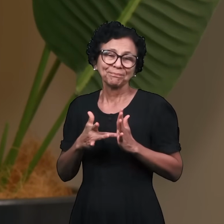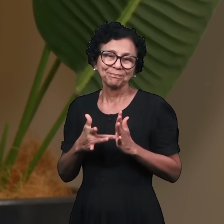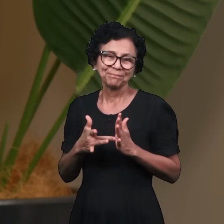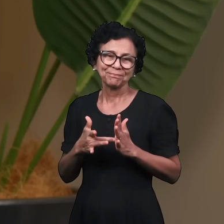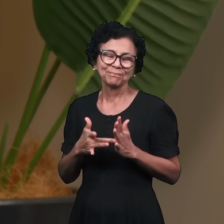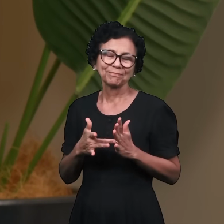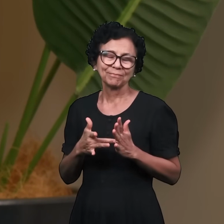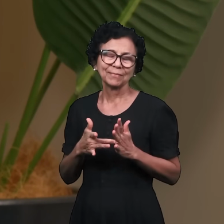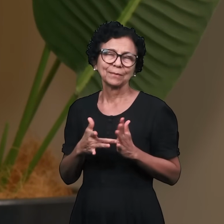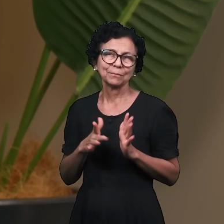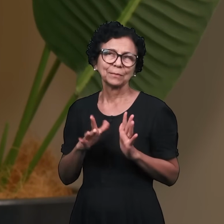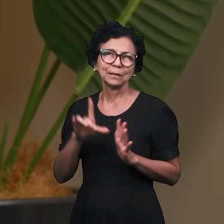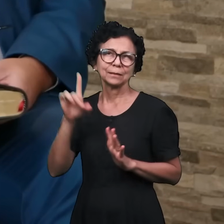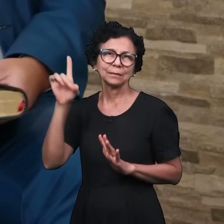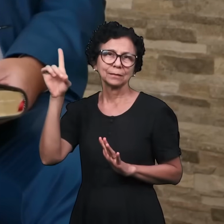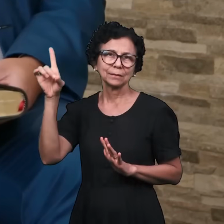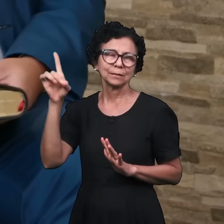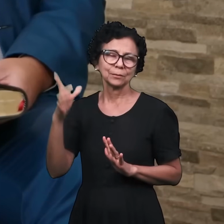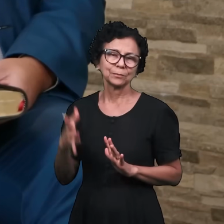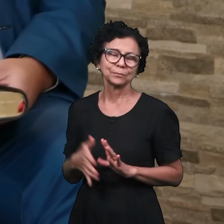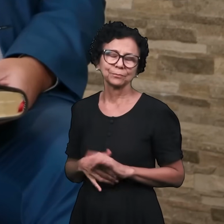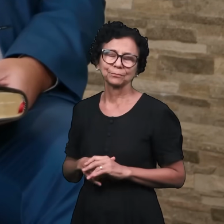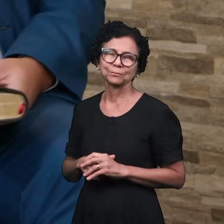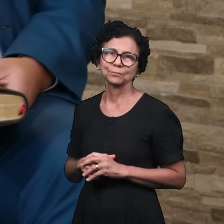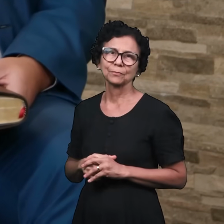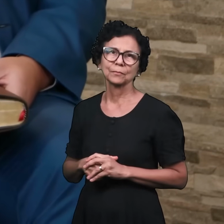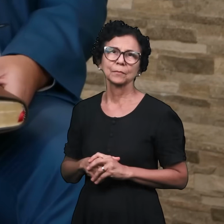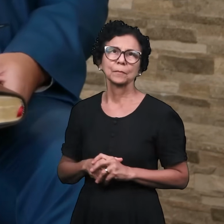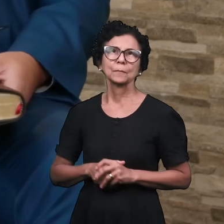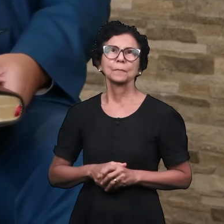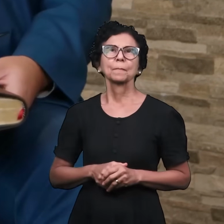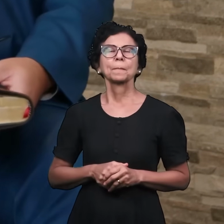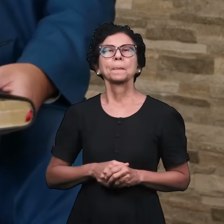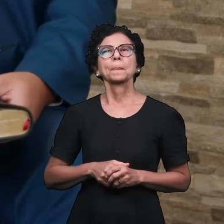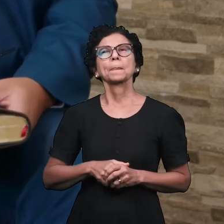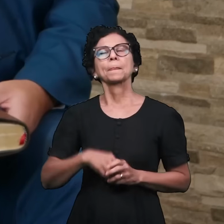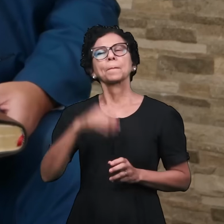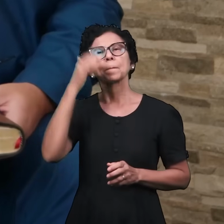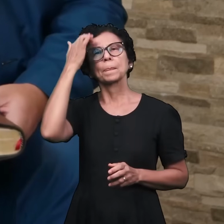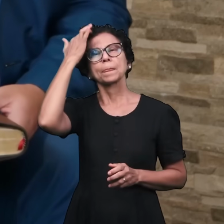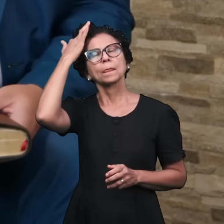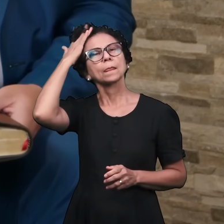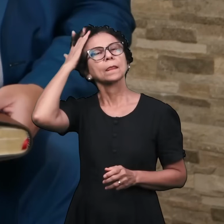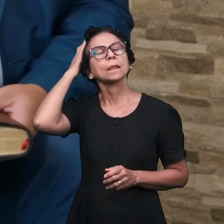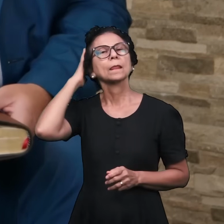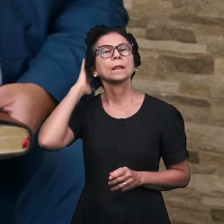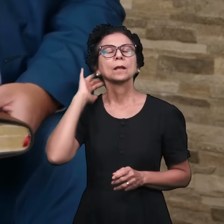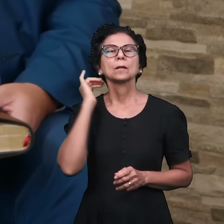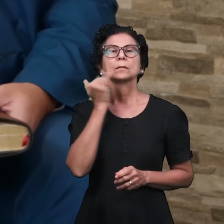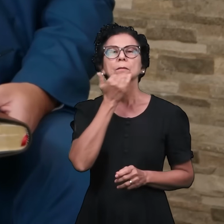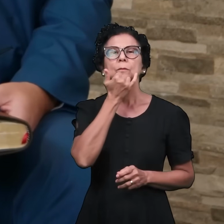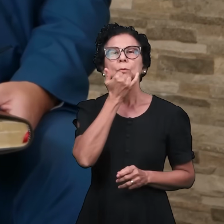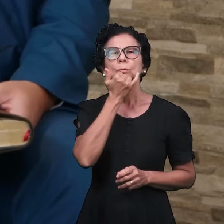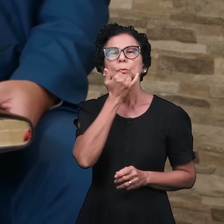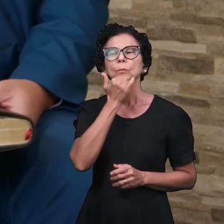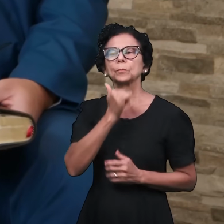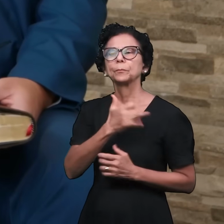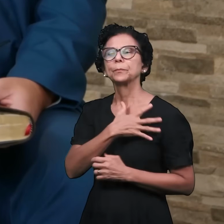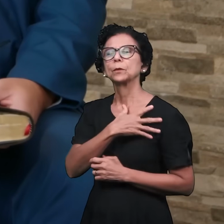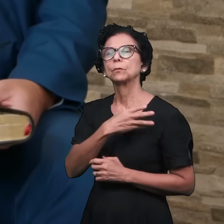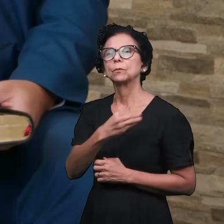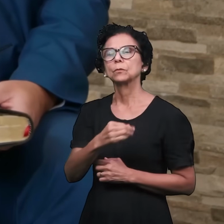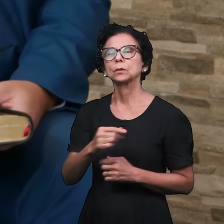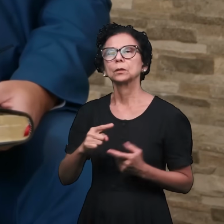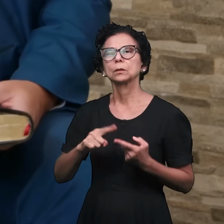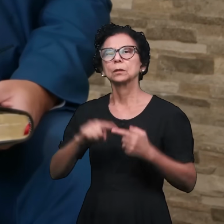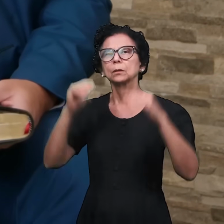assim, né, pastor Arley? Exatamente. Os filhos, a honra devida é a obediência,